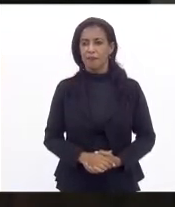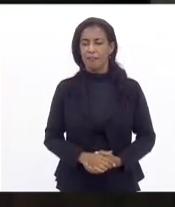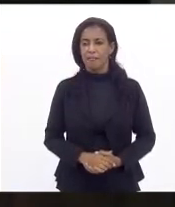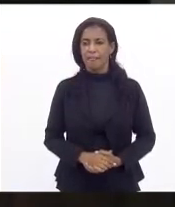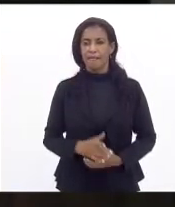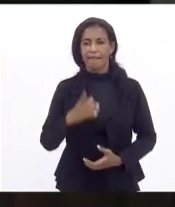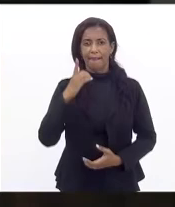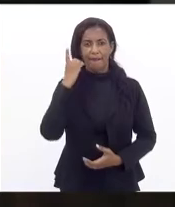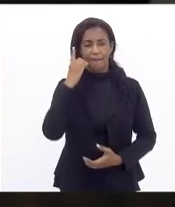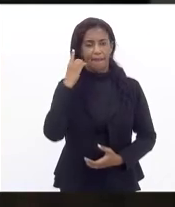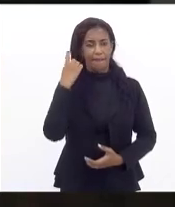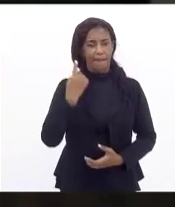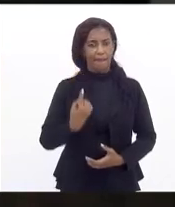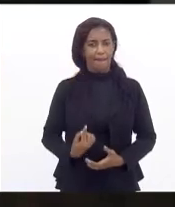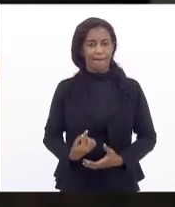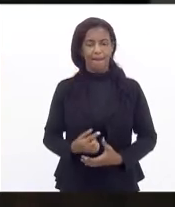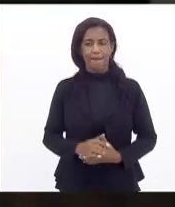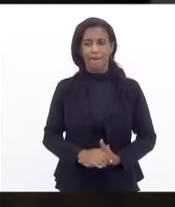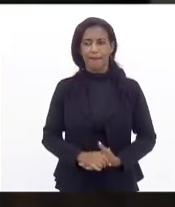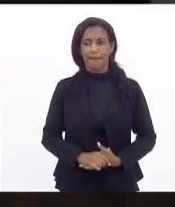Deputada Dani Monteiro.